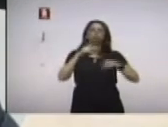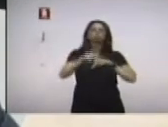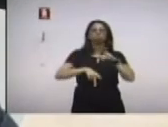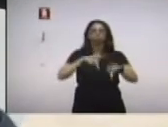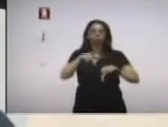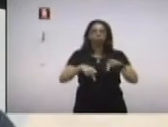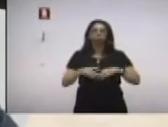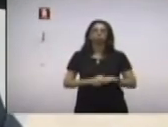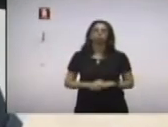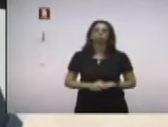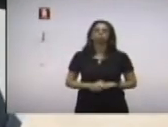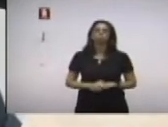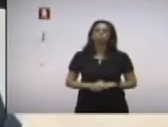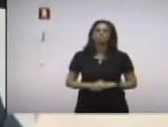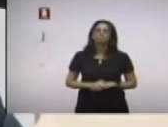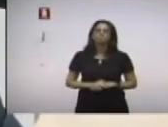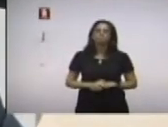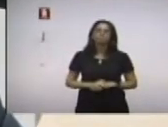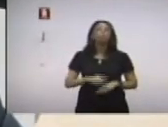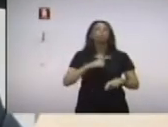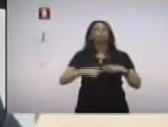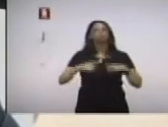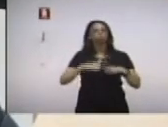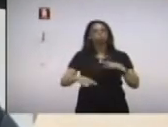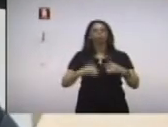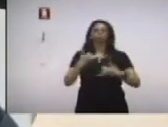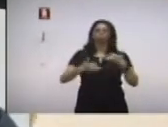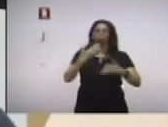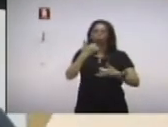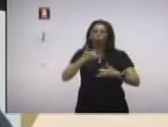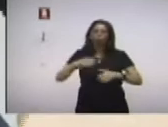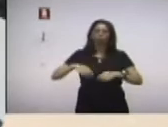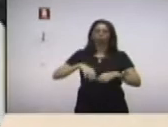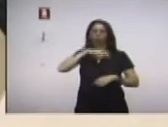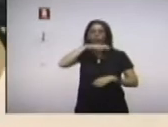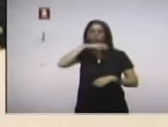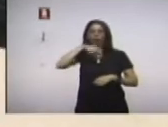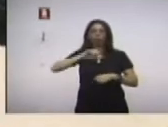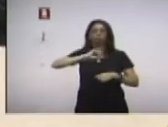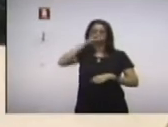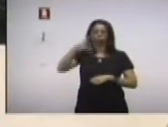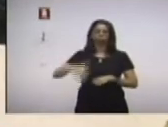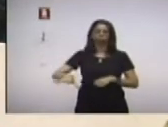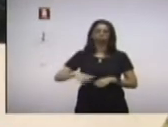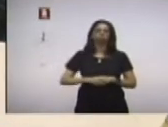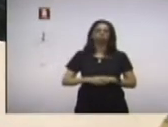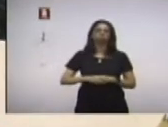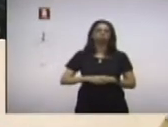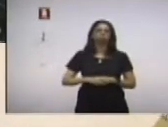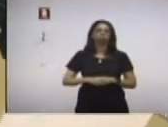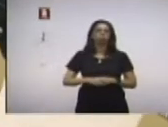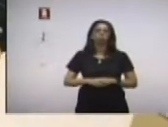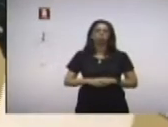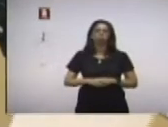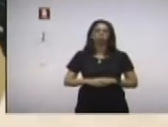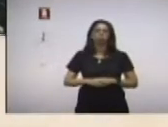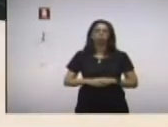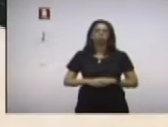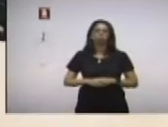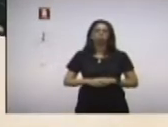população quanto à proibição de piquenique e banhos na bica da mina d'água no bairro Cascata região Nordeste da